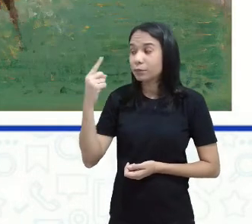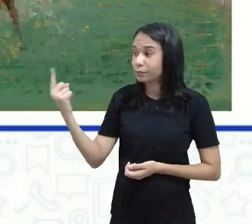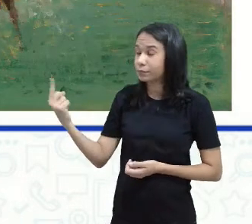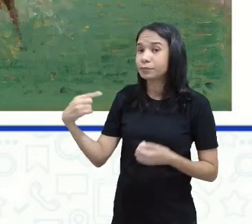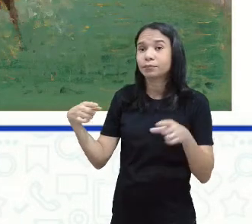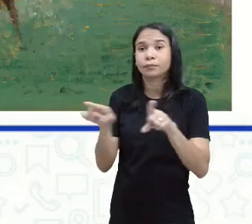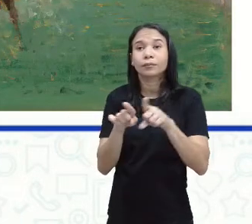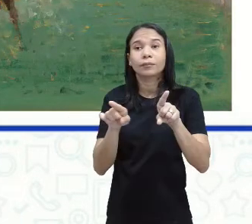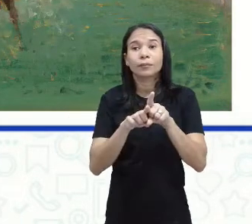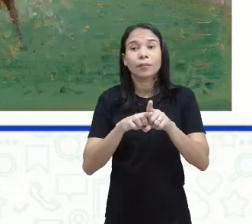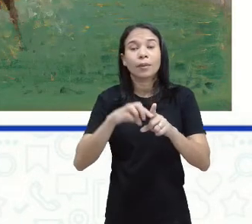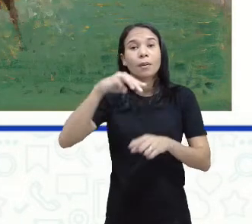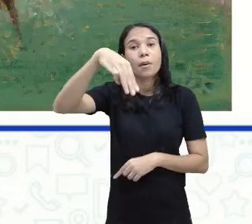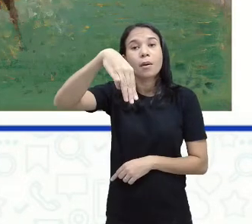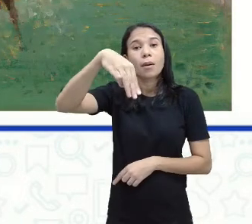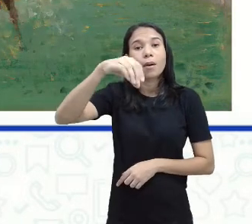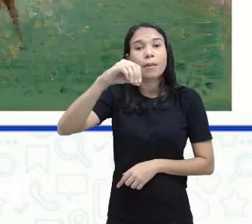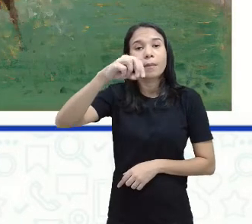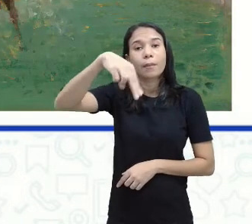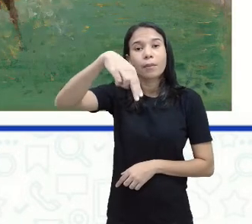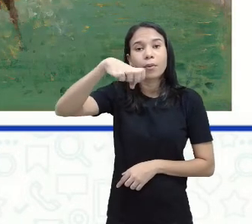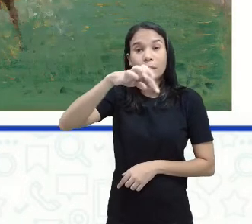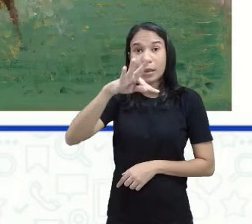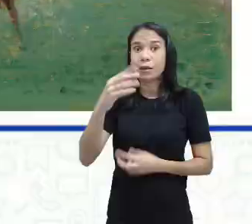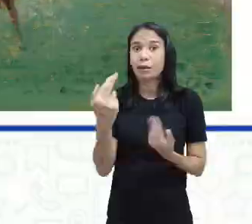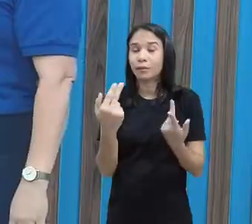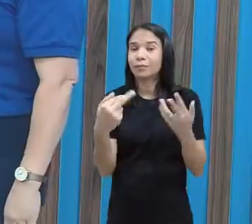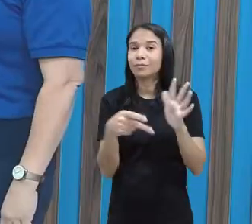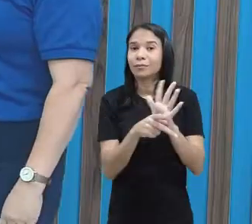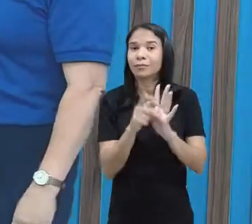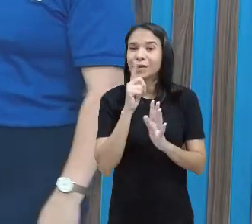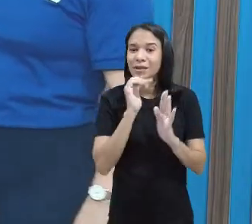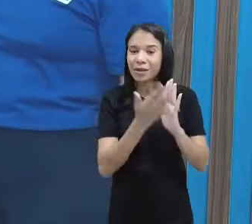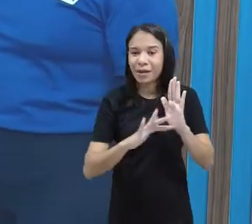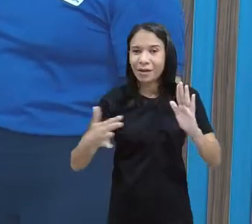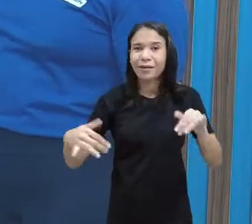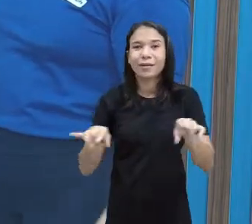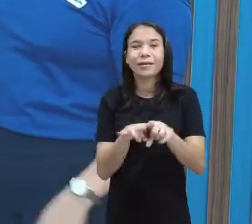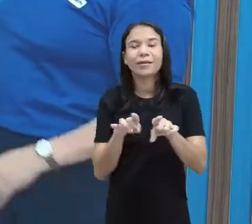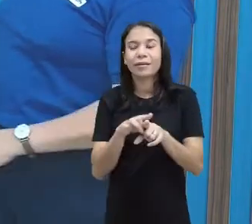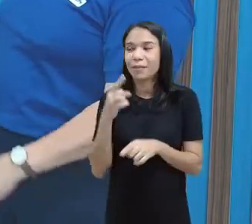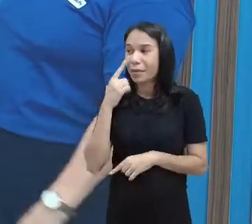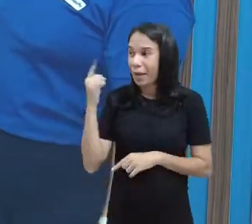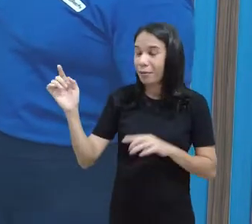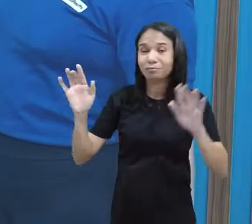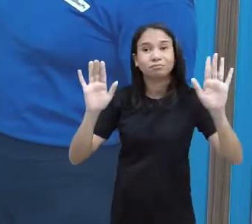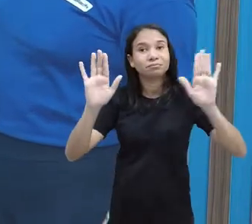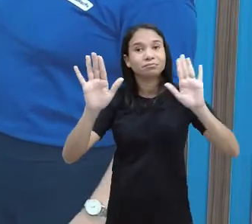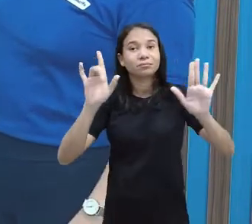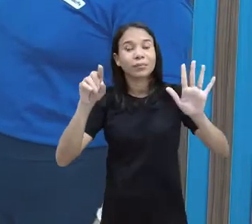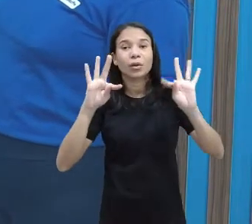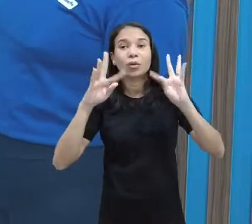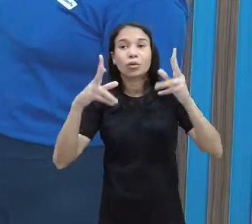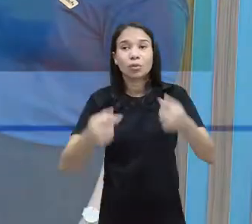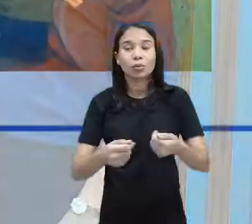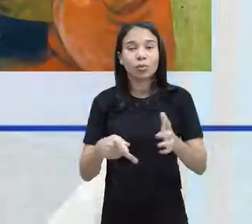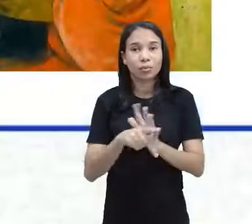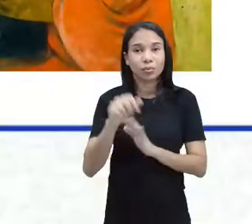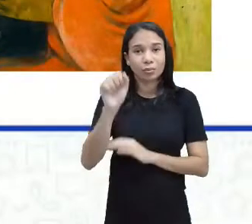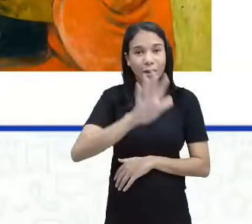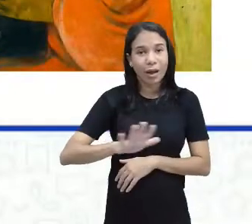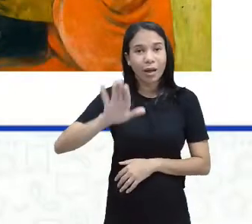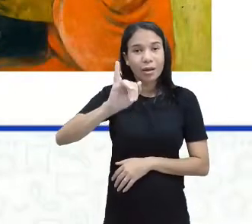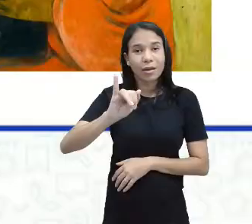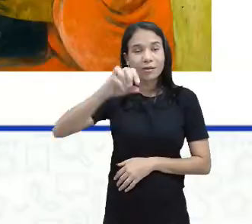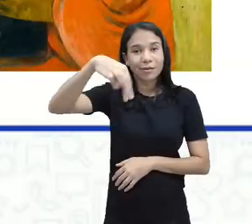né? Aqui é o Edouard Manet, aquele mesmo do Marco, essa obra dele, Renoir. Ali, essas obras são impressionistas, que é